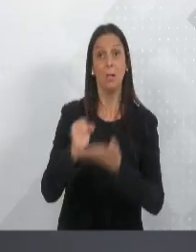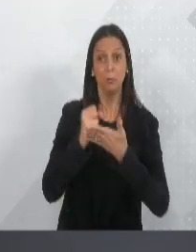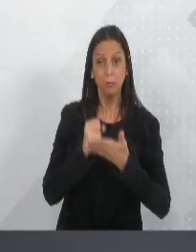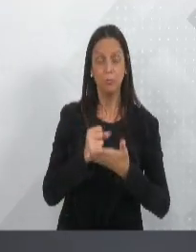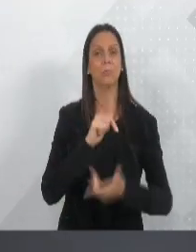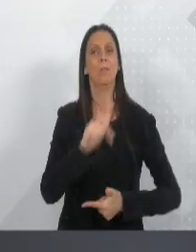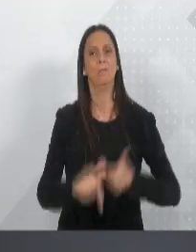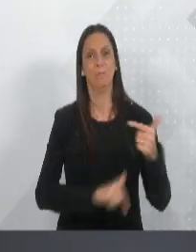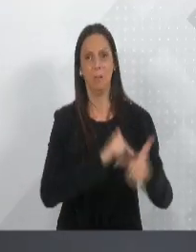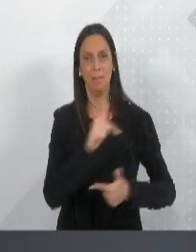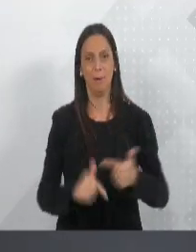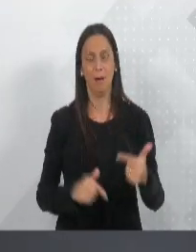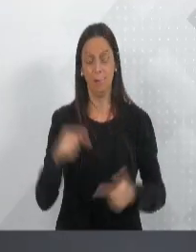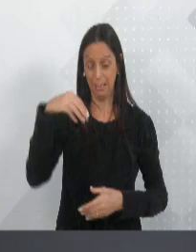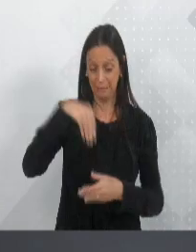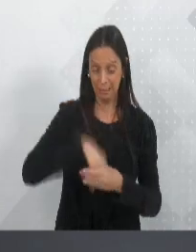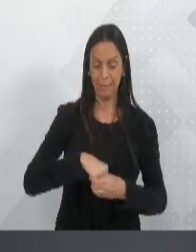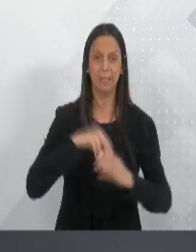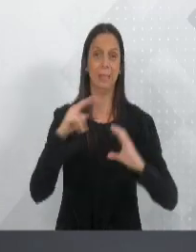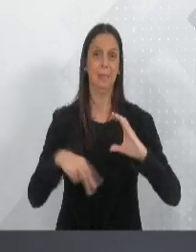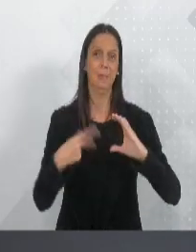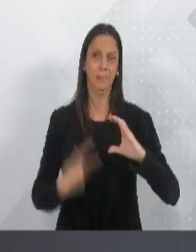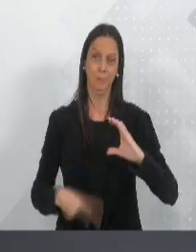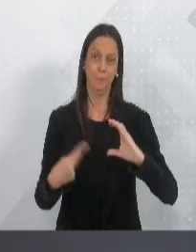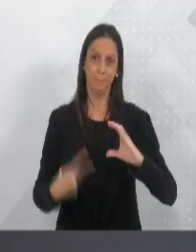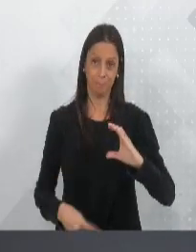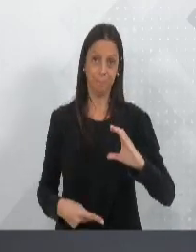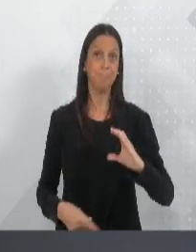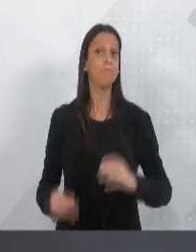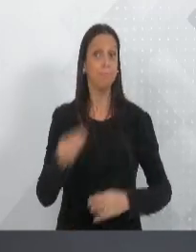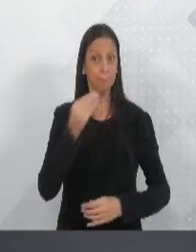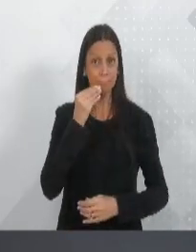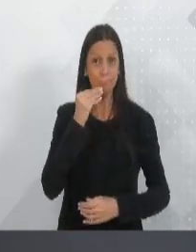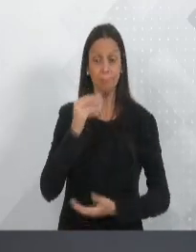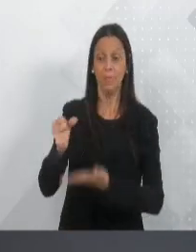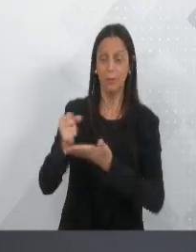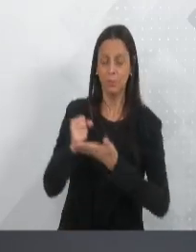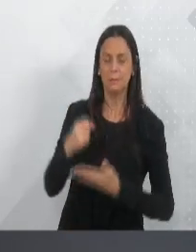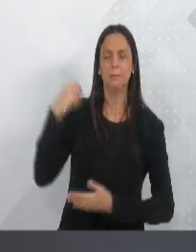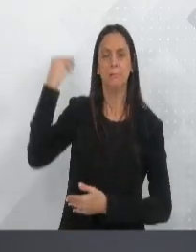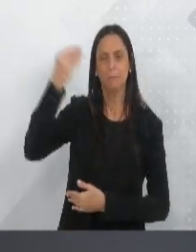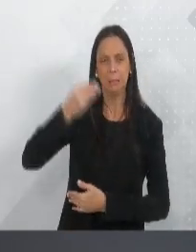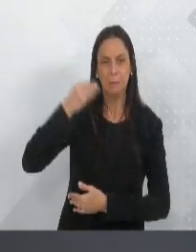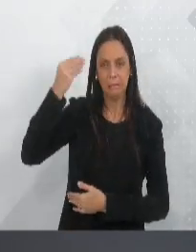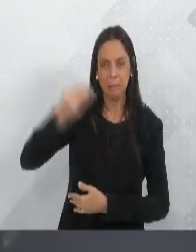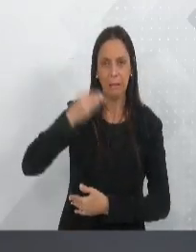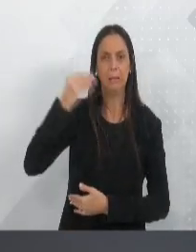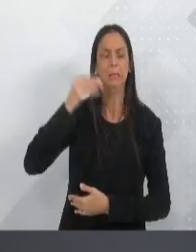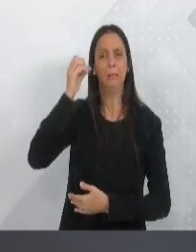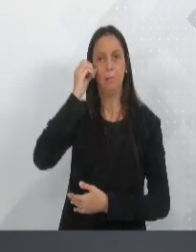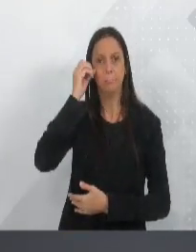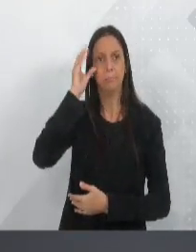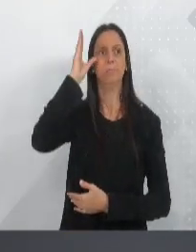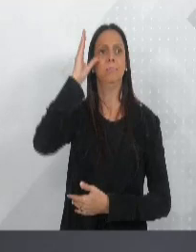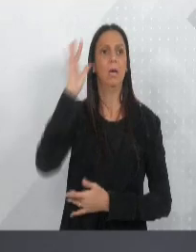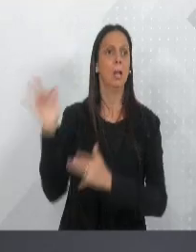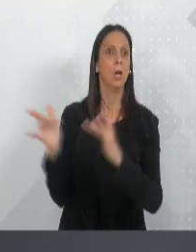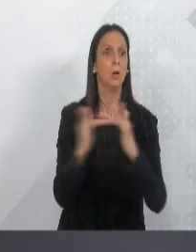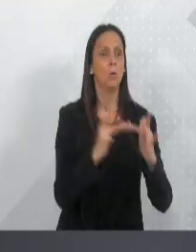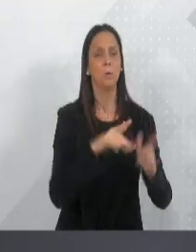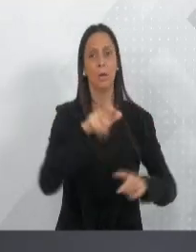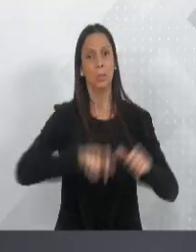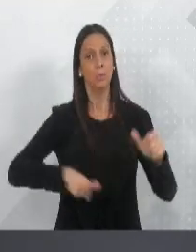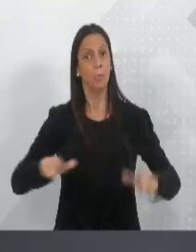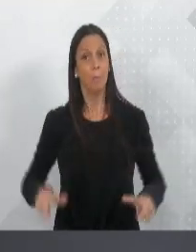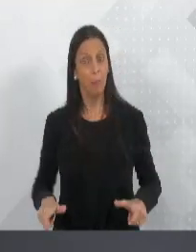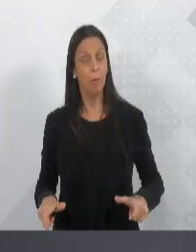que aqui faço nesta casa né só me trouxe eh experiência bagagem conteúdo contato com o povo né E realmente